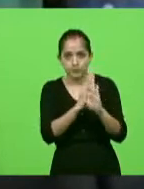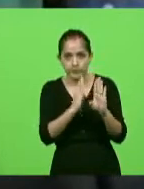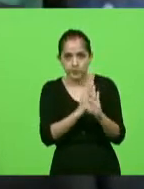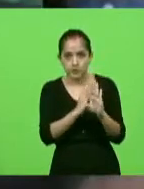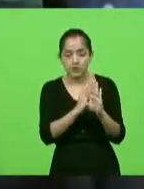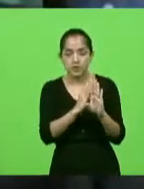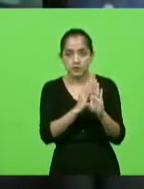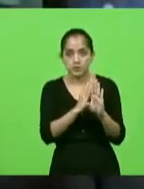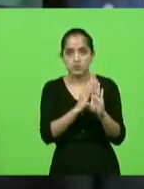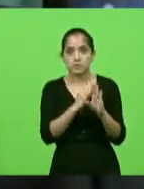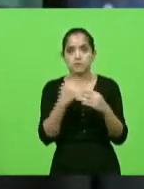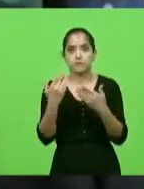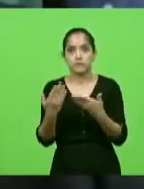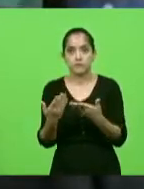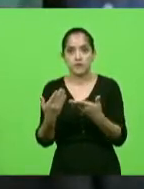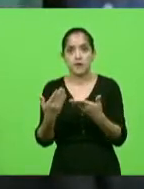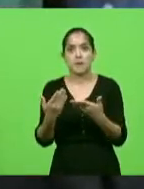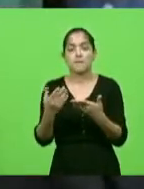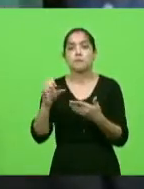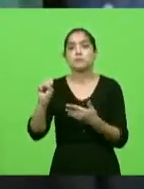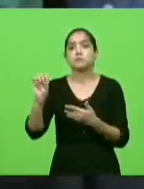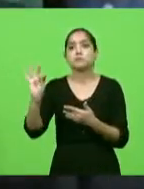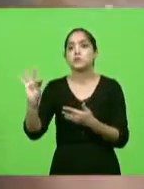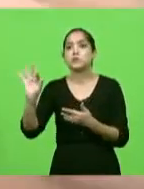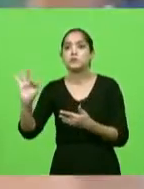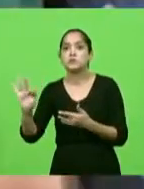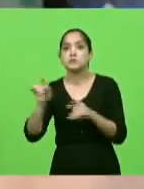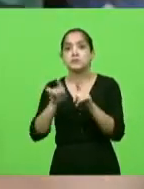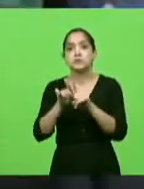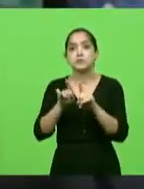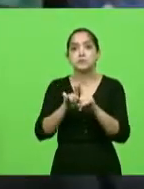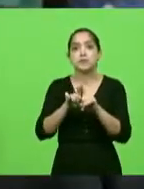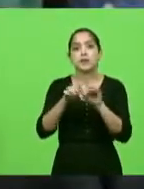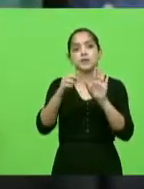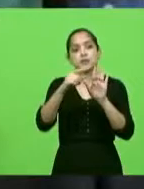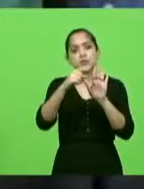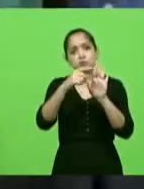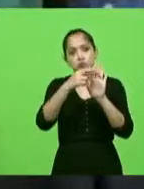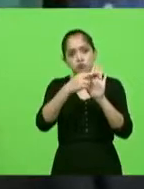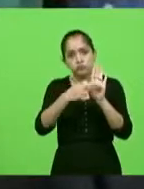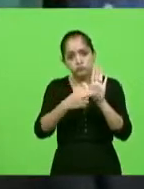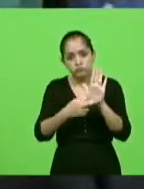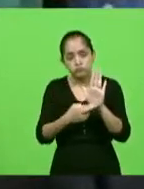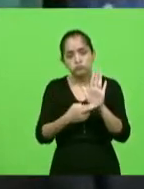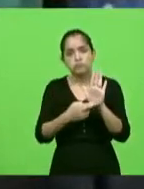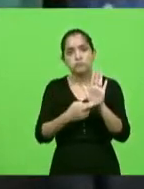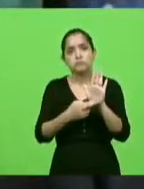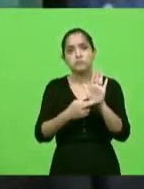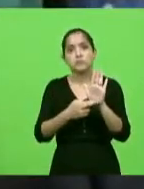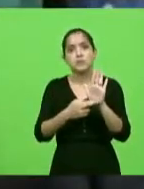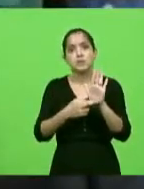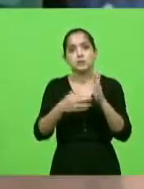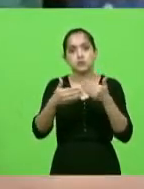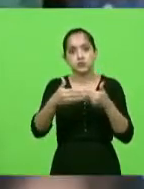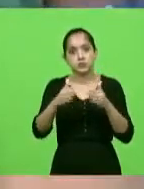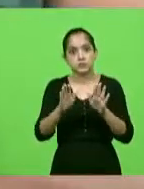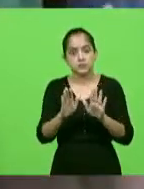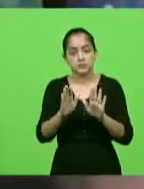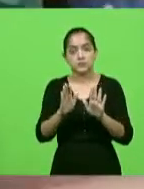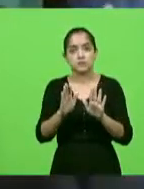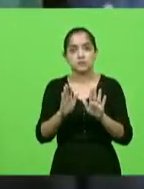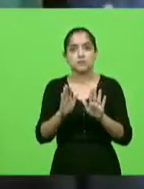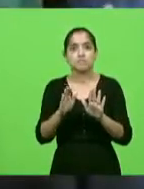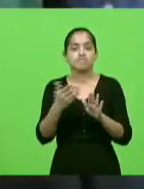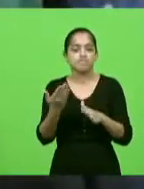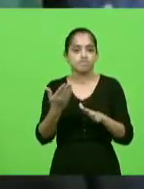investigativos para a seara do Superior Tribunal de Justiça e diante das medidas cautelares a partir daí desencadeadas,